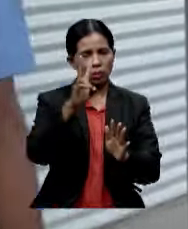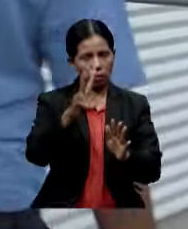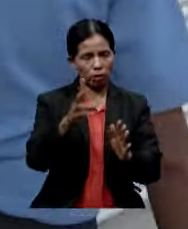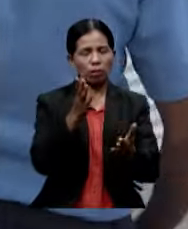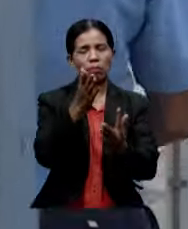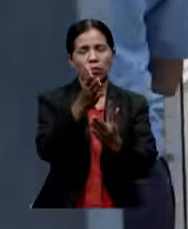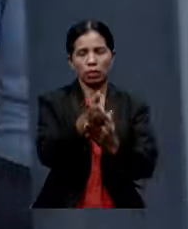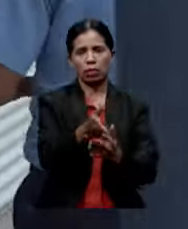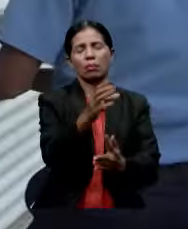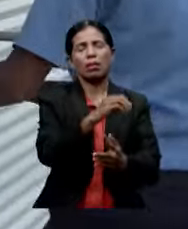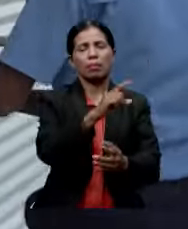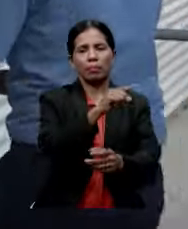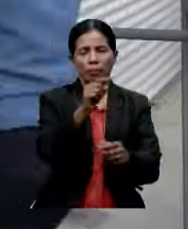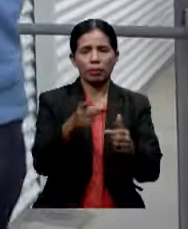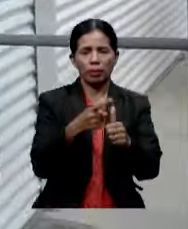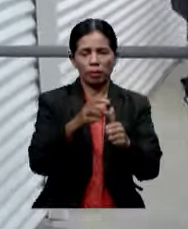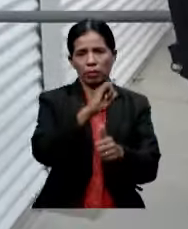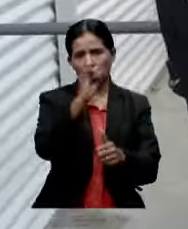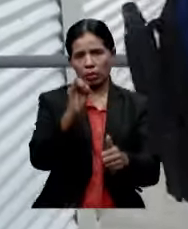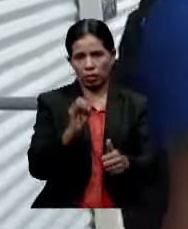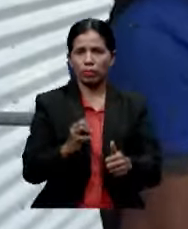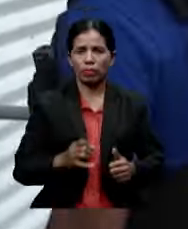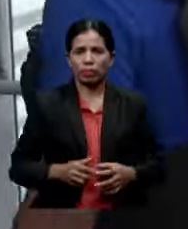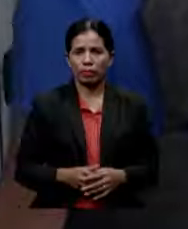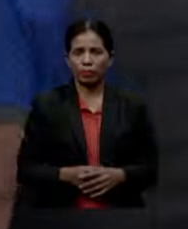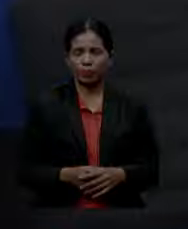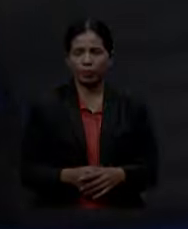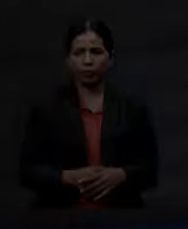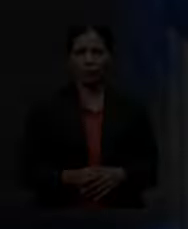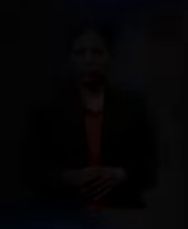primeiro interrogatório e a tribunal de Li. Emerenciana Martins, Tito Silva, Giamen.